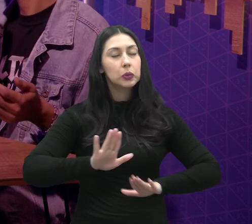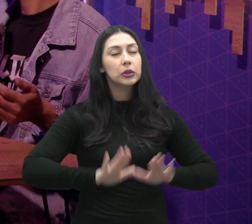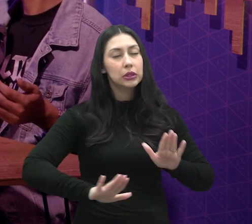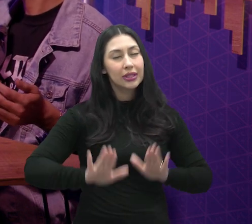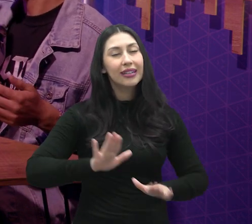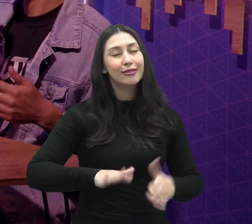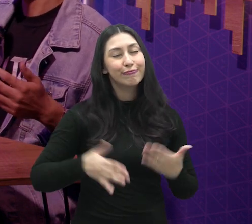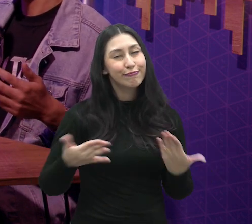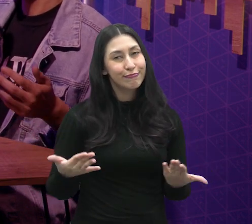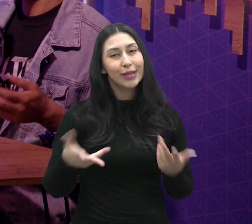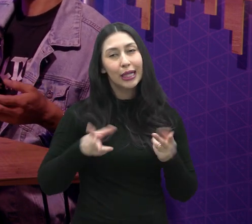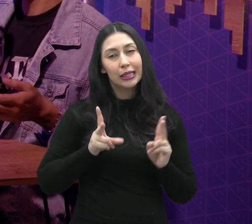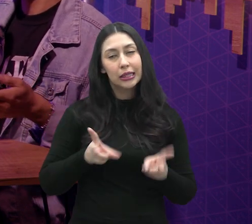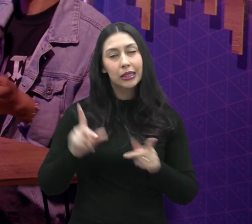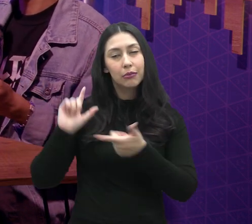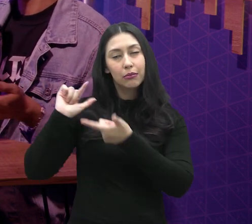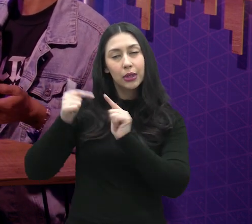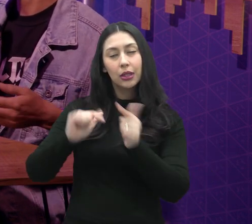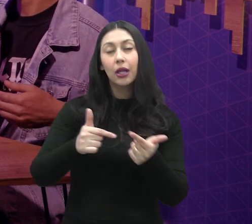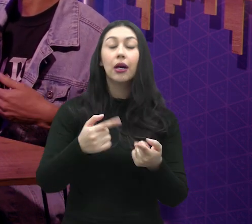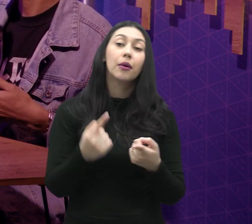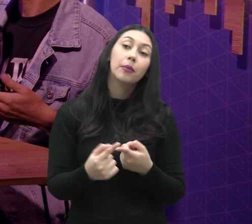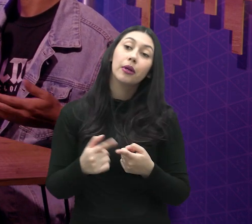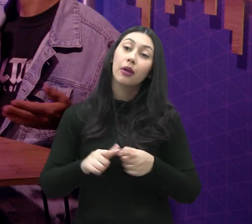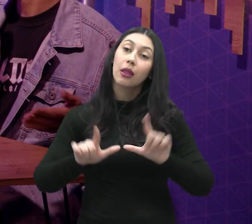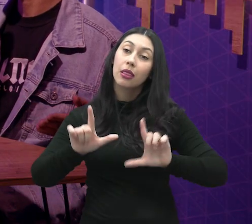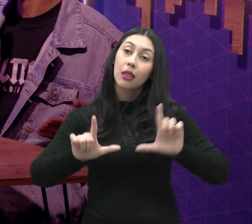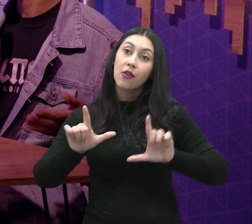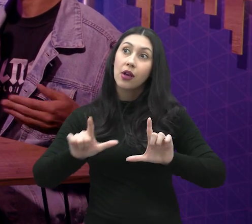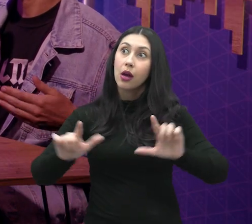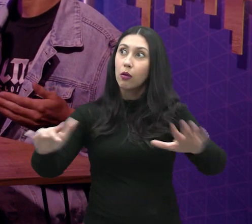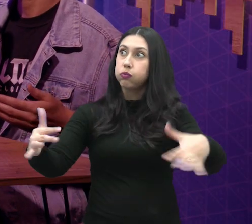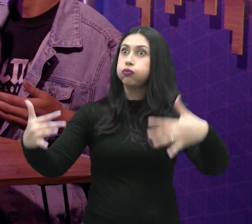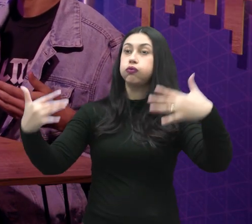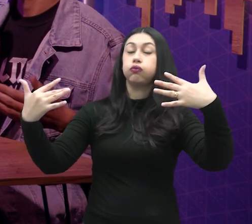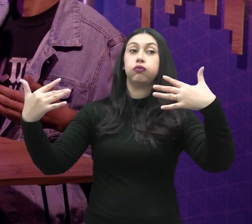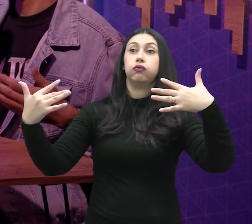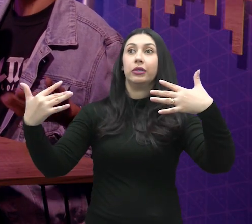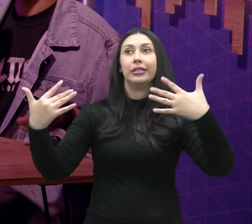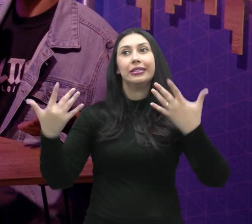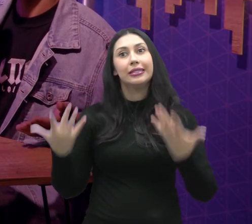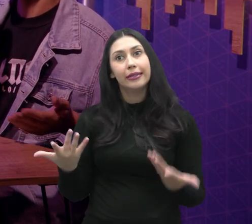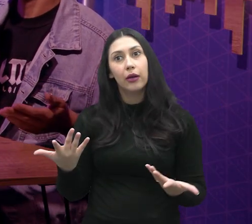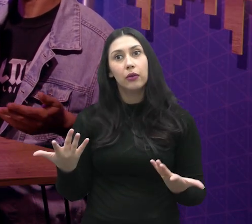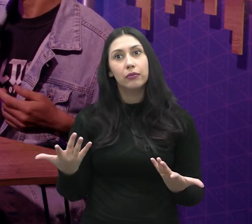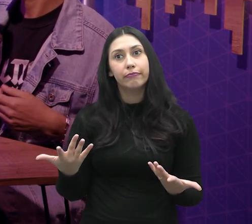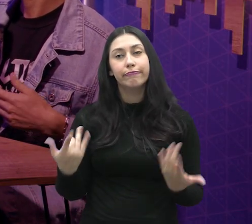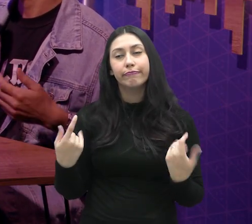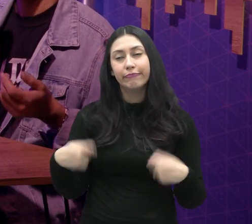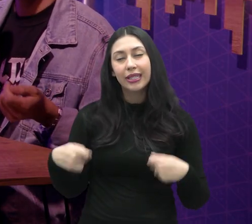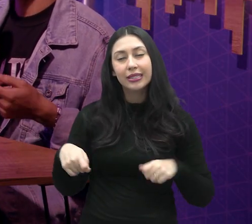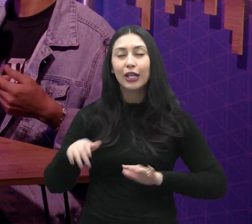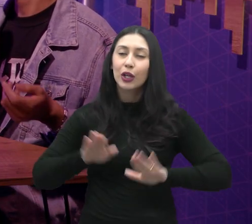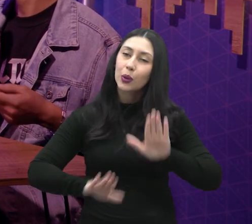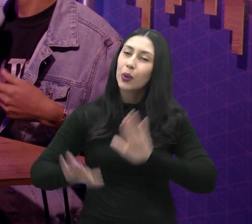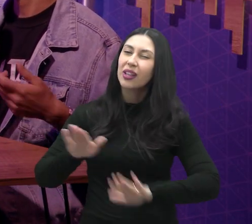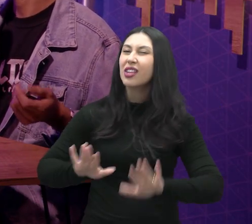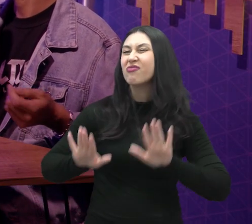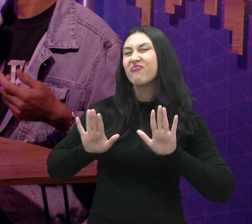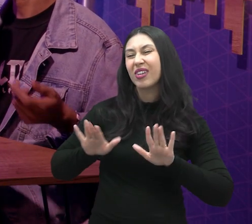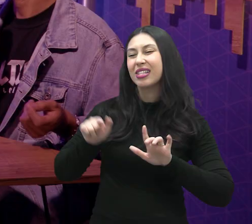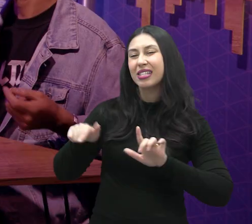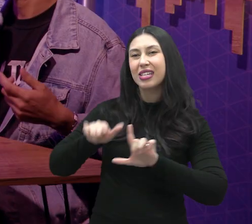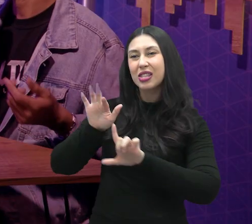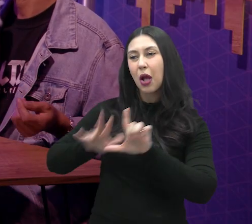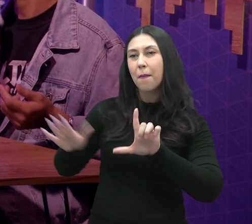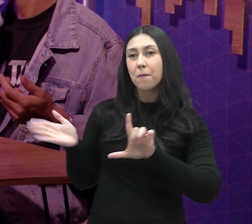né, afinal a TV aberta é um público muito maior, né, e nem todo mundo consegue escapar. O streaming, você vai para outra